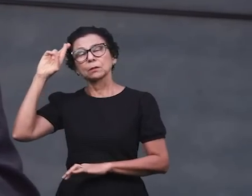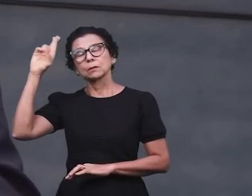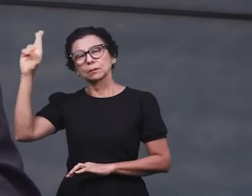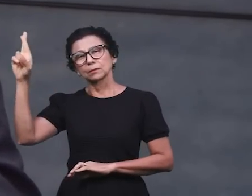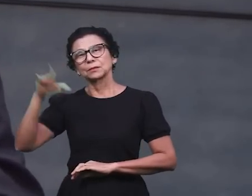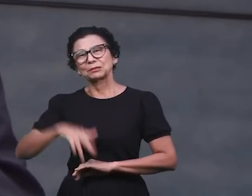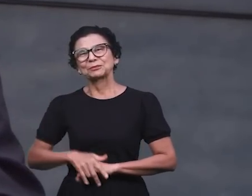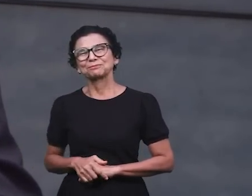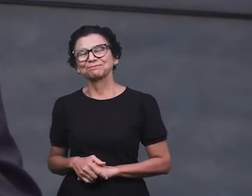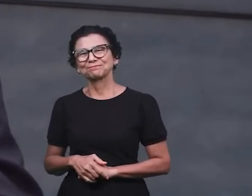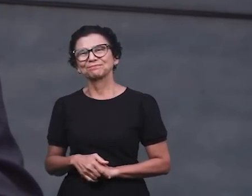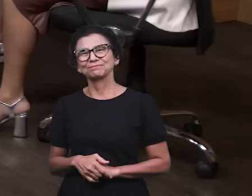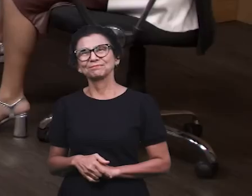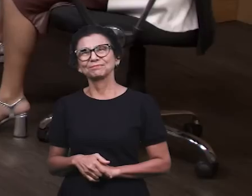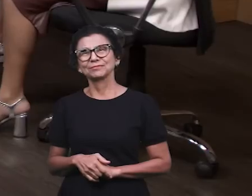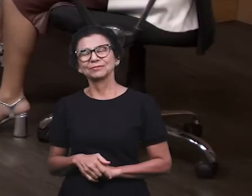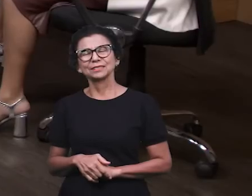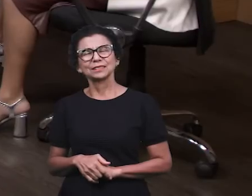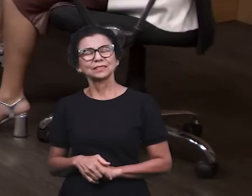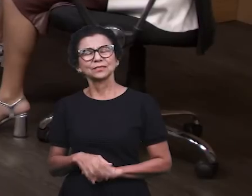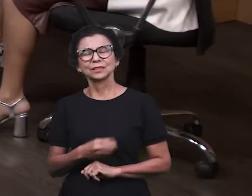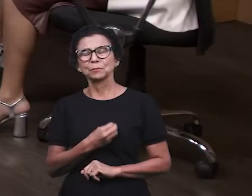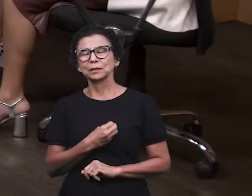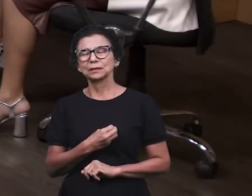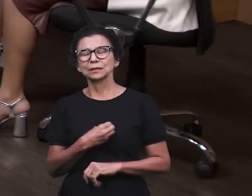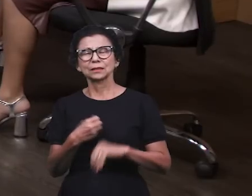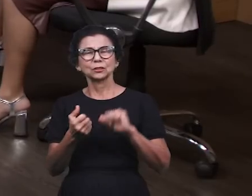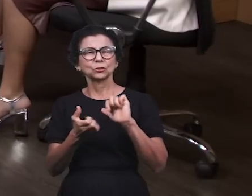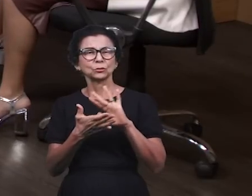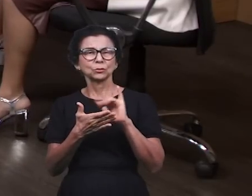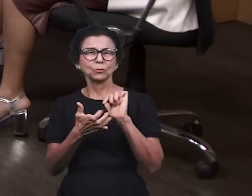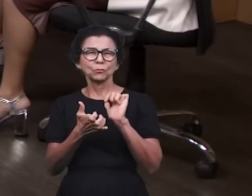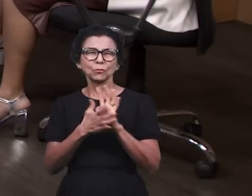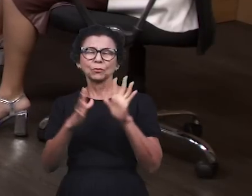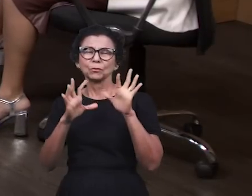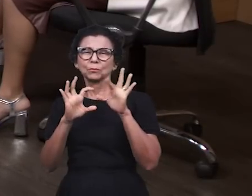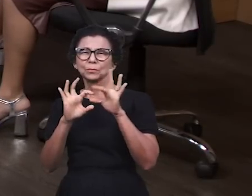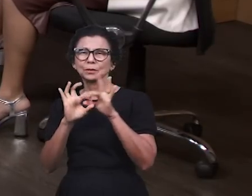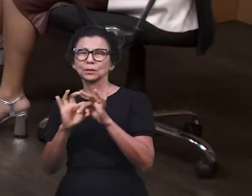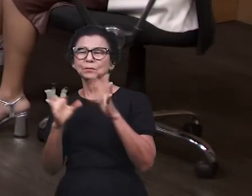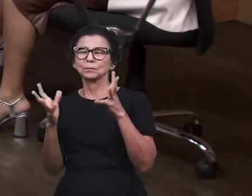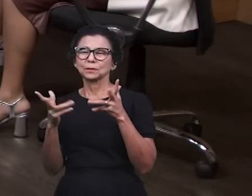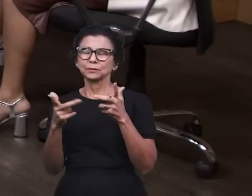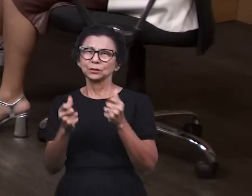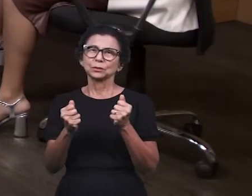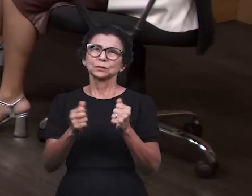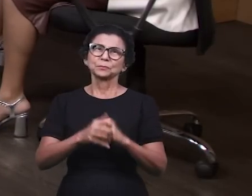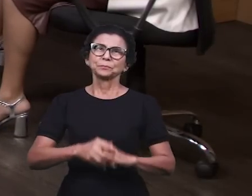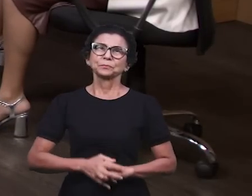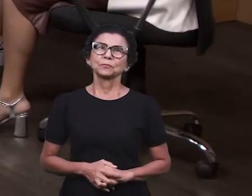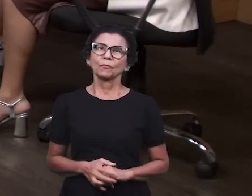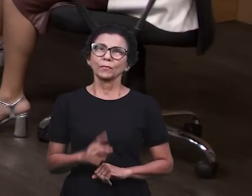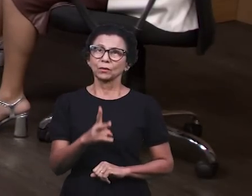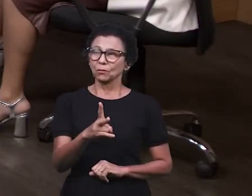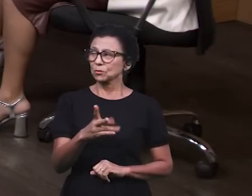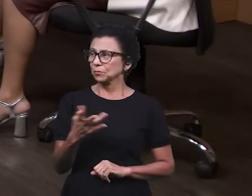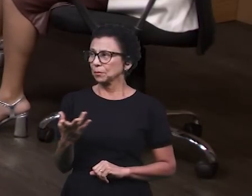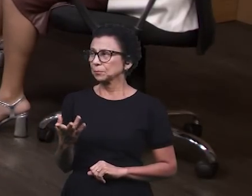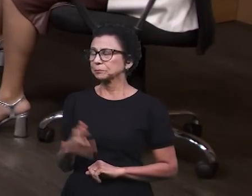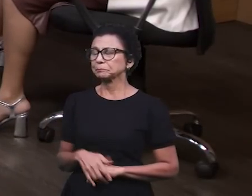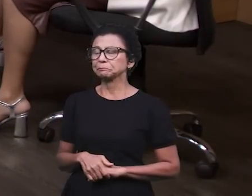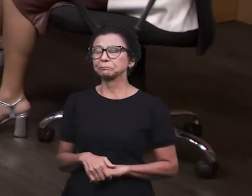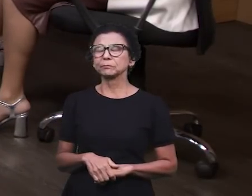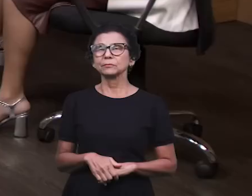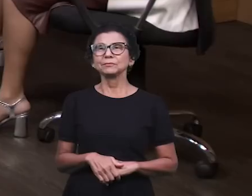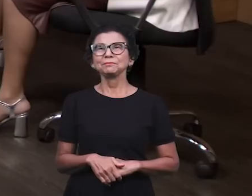com o Senhor, Ele habita no louvor. O louvor nos leva a um encontro com Ele, isso é maravilhoso. Andréia, vamos seguir com os nossos jovens?